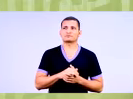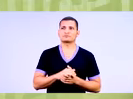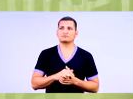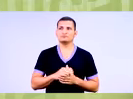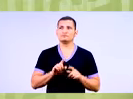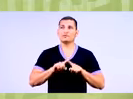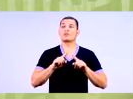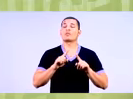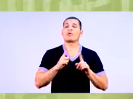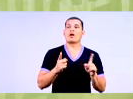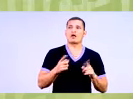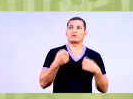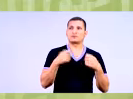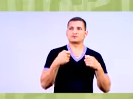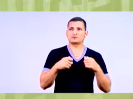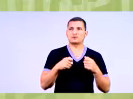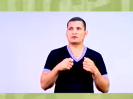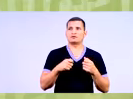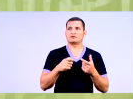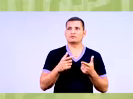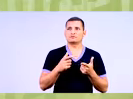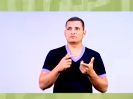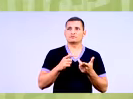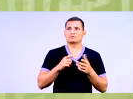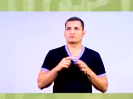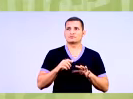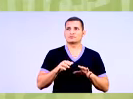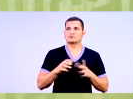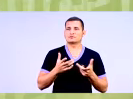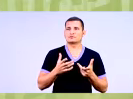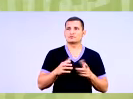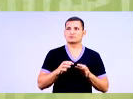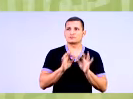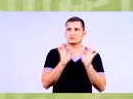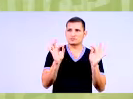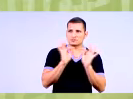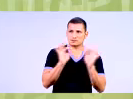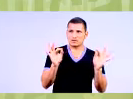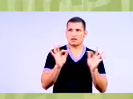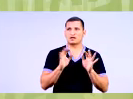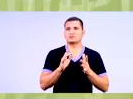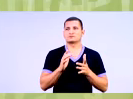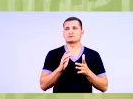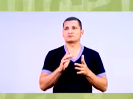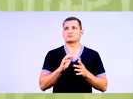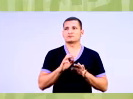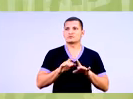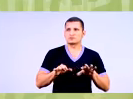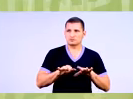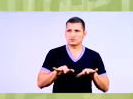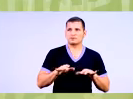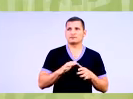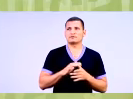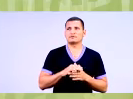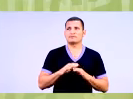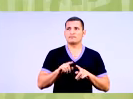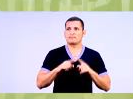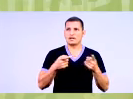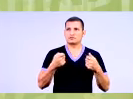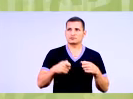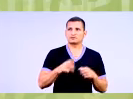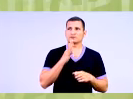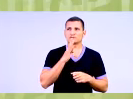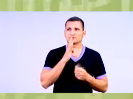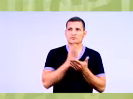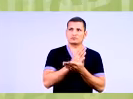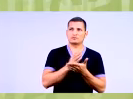vai precisar escrever, conhecer a sintaxe, a semântica, mas precisa conhecer